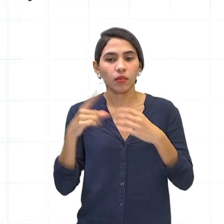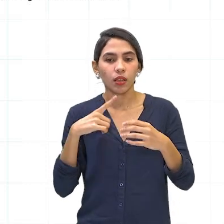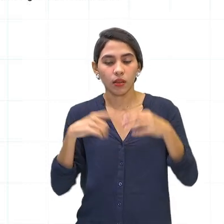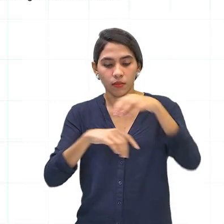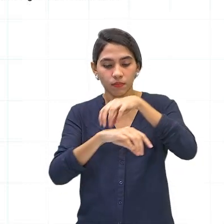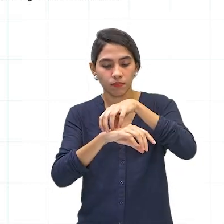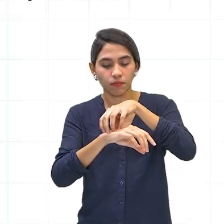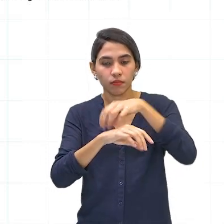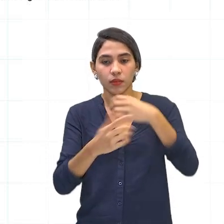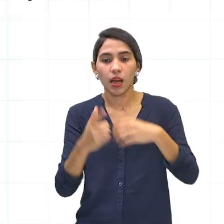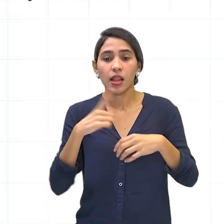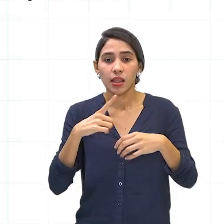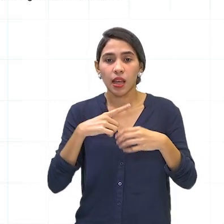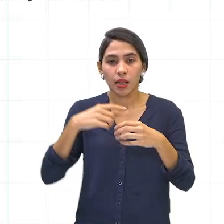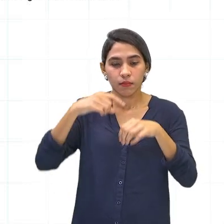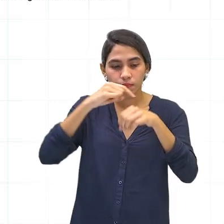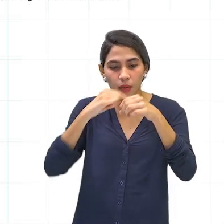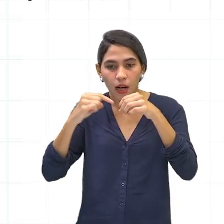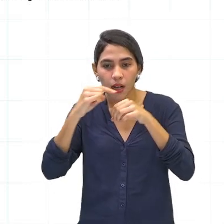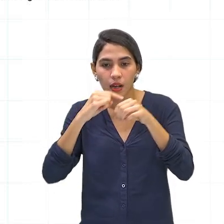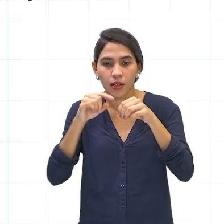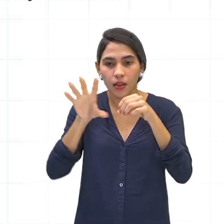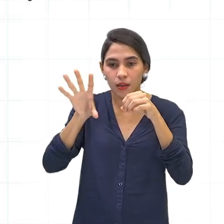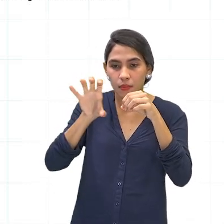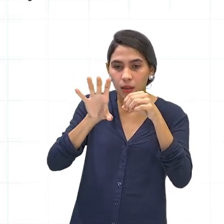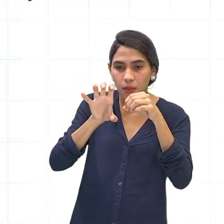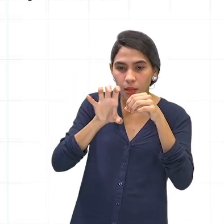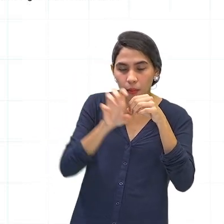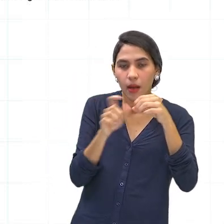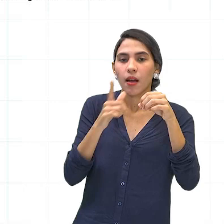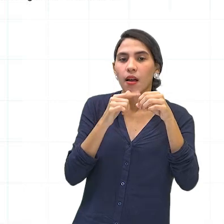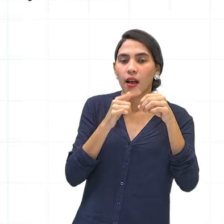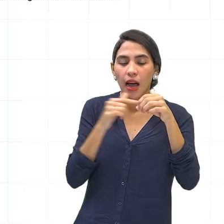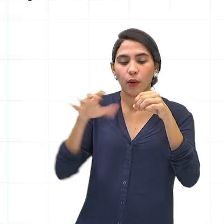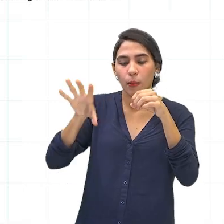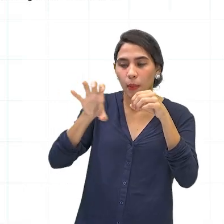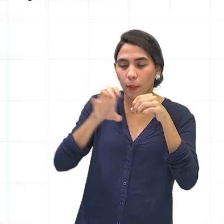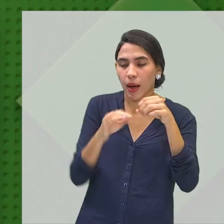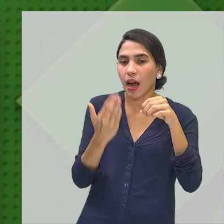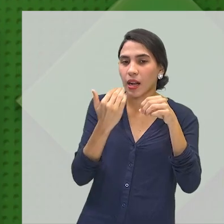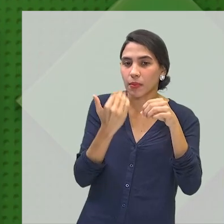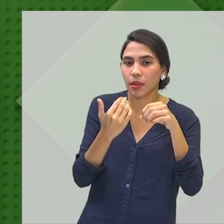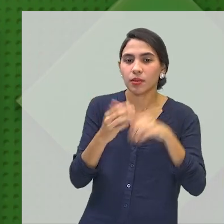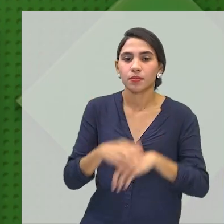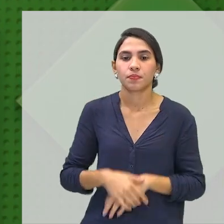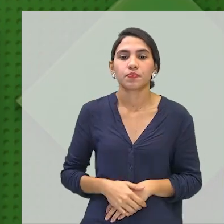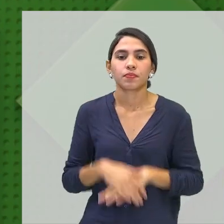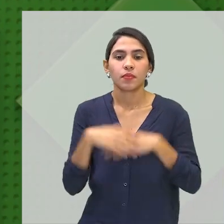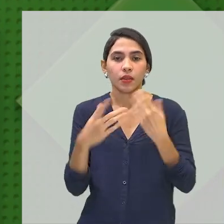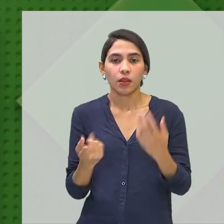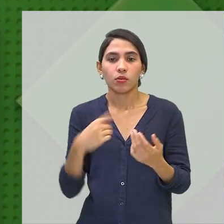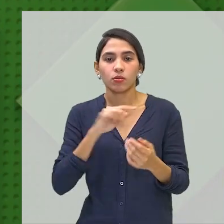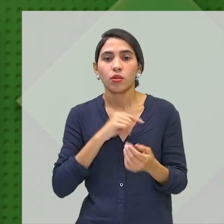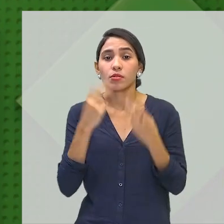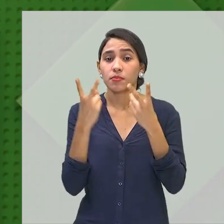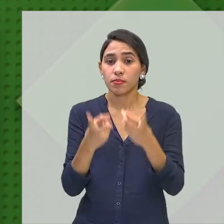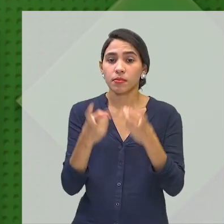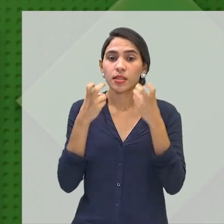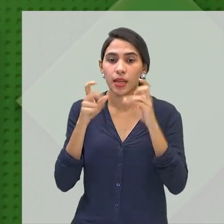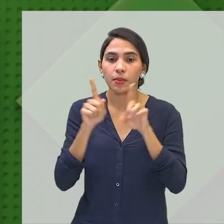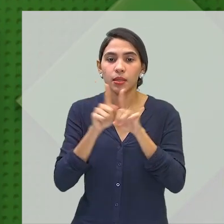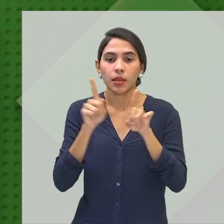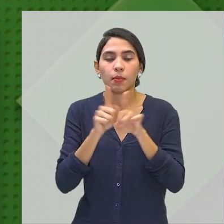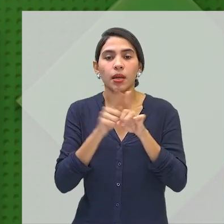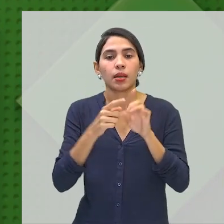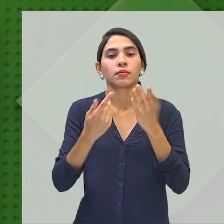ali, de onde são retirados esses nutrientes que ele vai precisar ali para se alimentar. Então, a gente pode observar aí um pouco